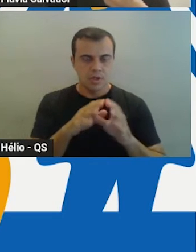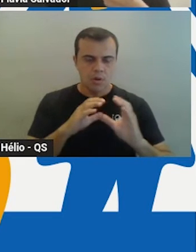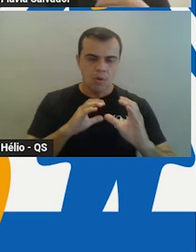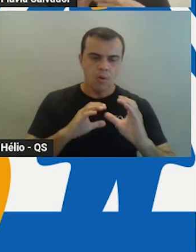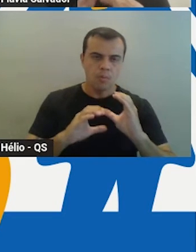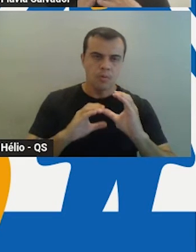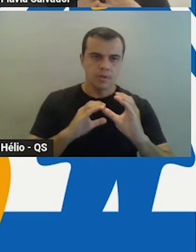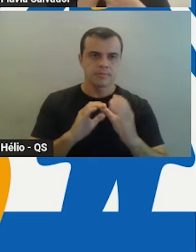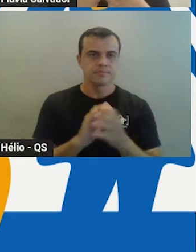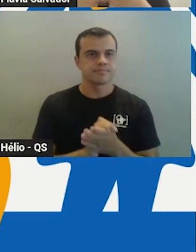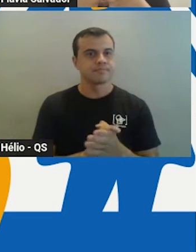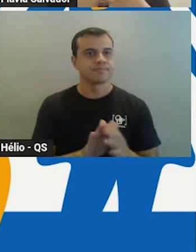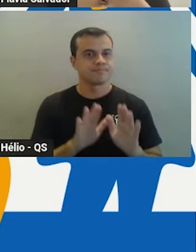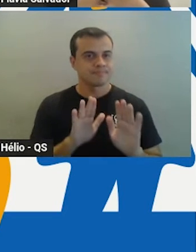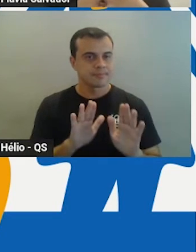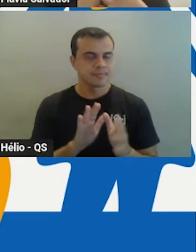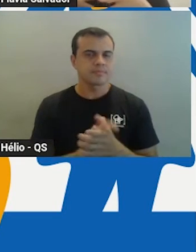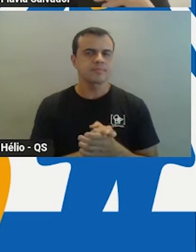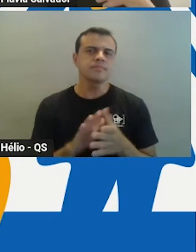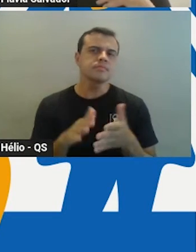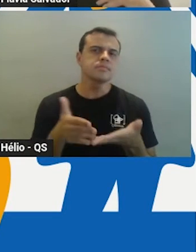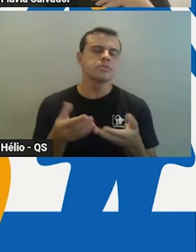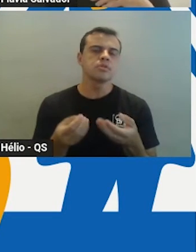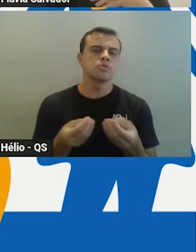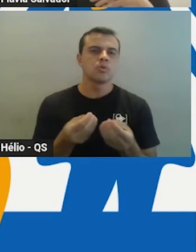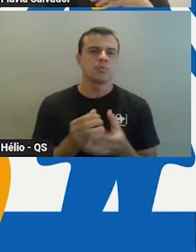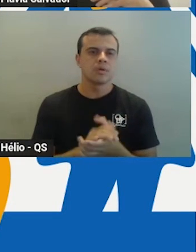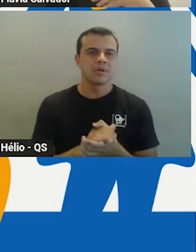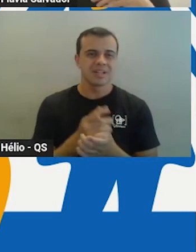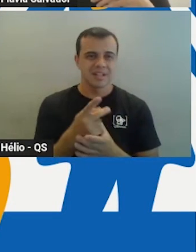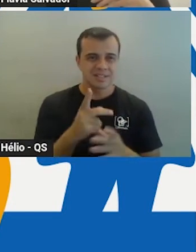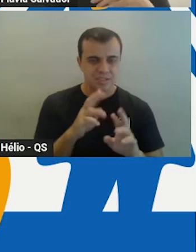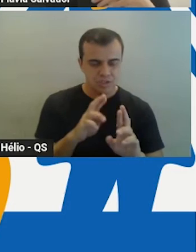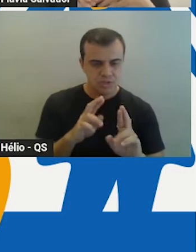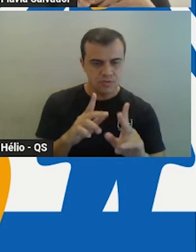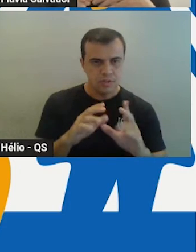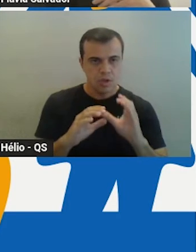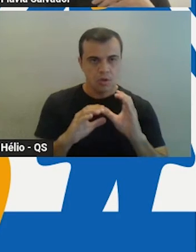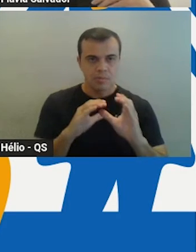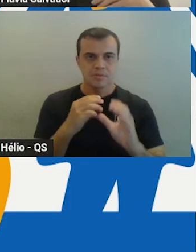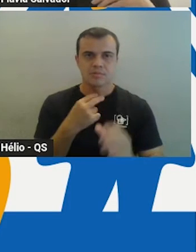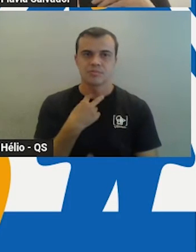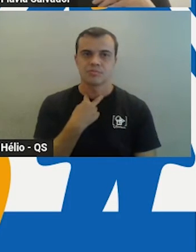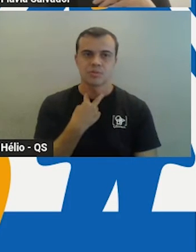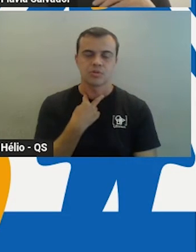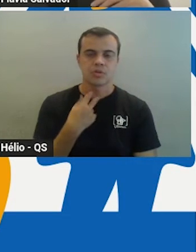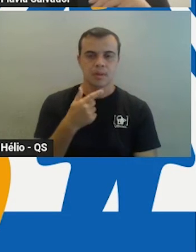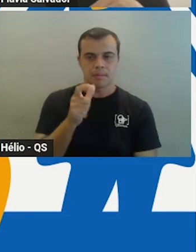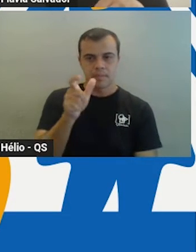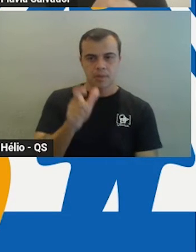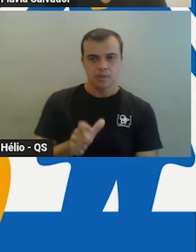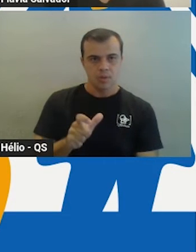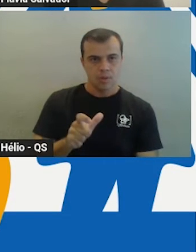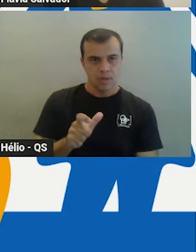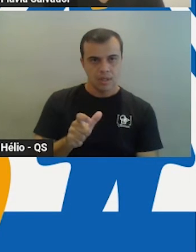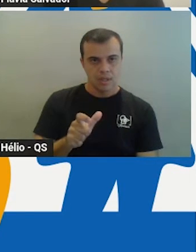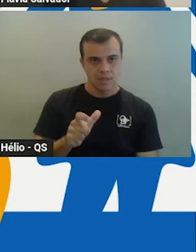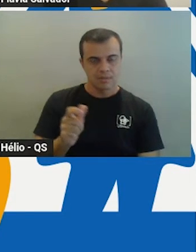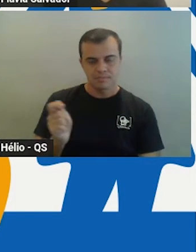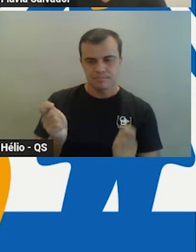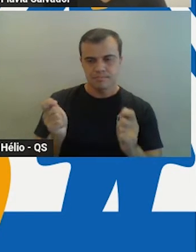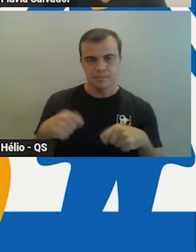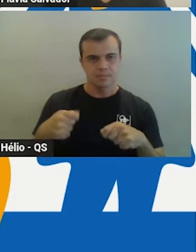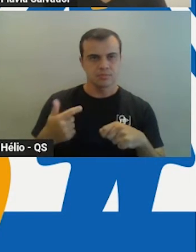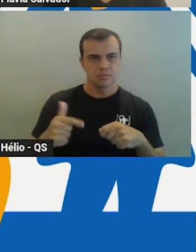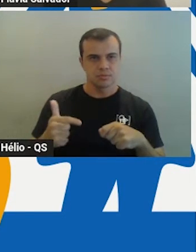comunicação. Mas, e aí? Essa diferença de comunicação não torna a pessoa com deficiência incapaz de